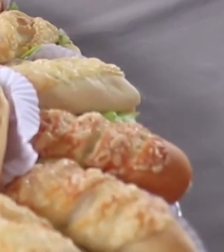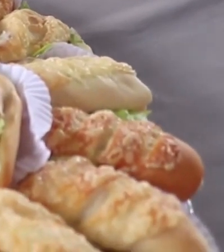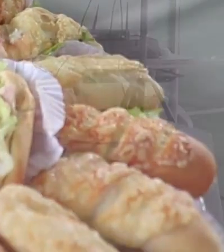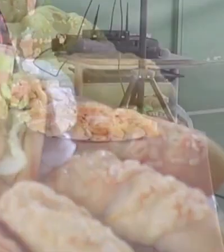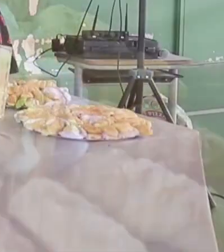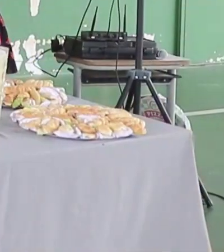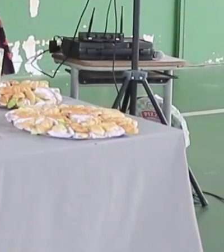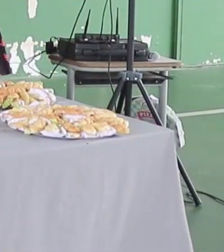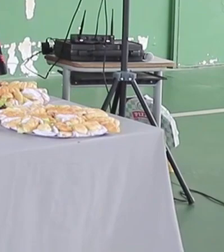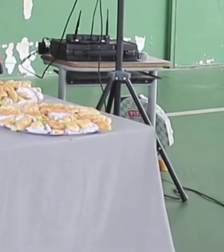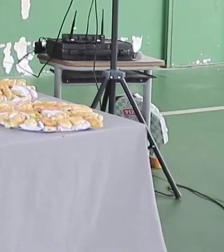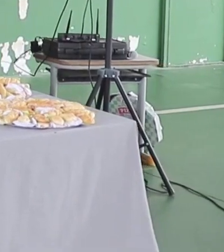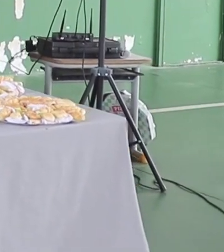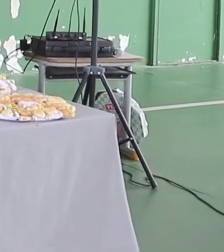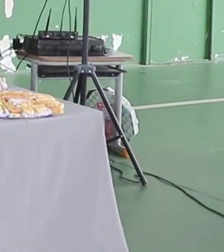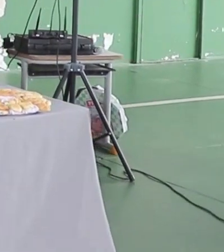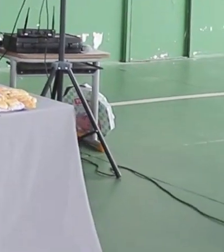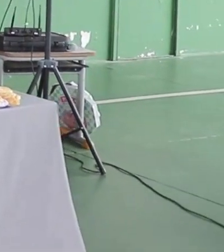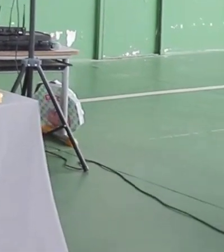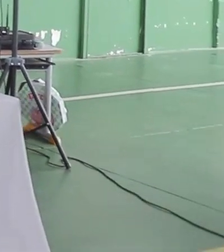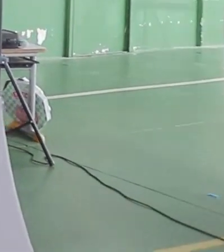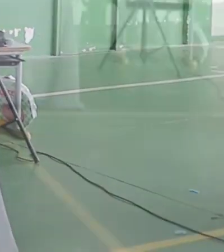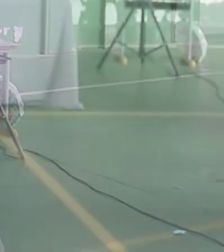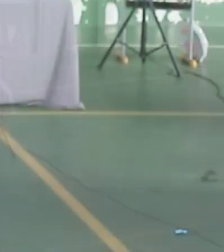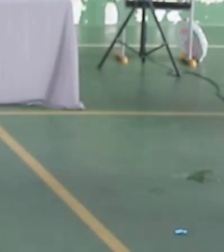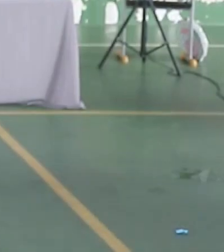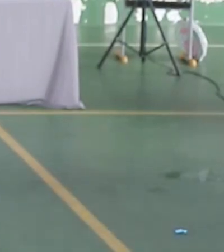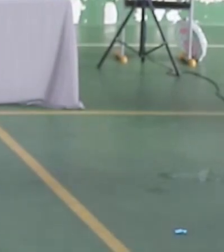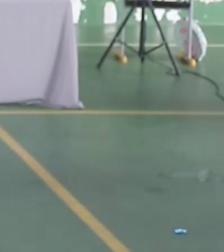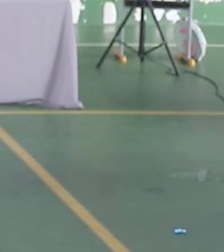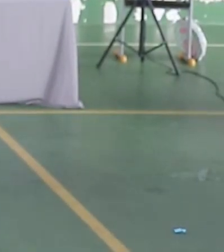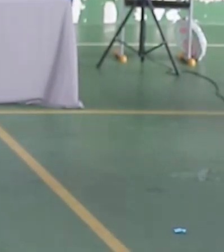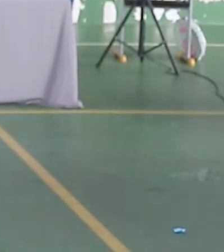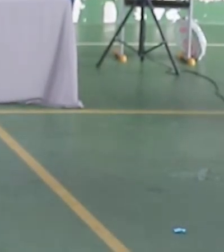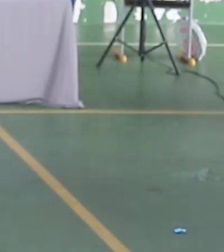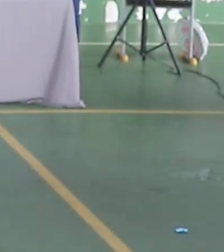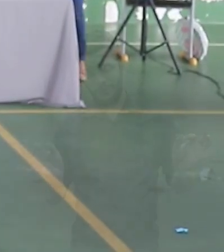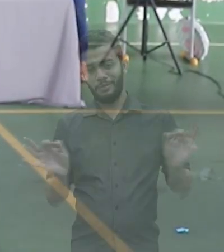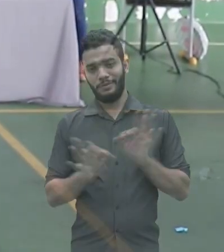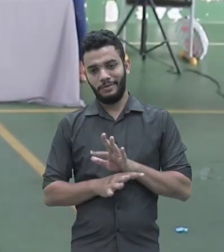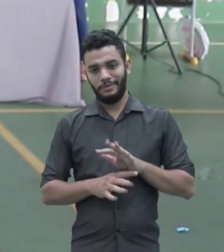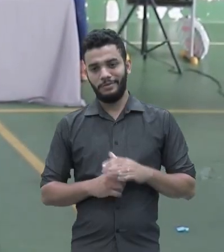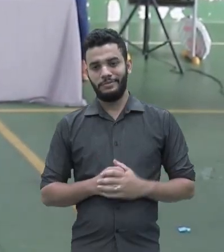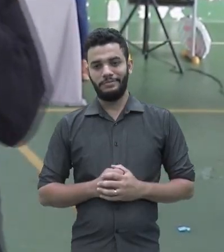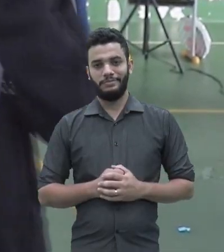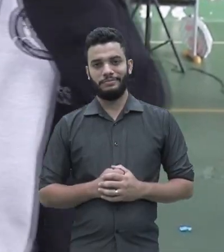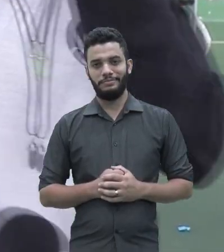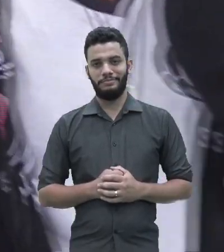E assim finalizamos mais um dia.